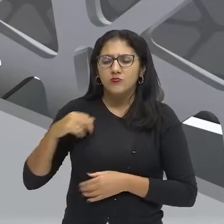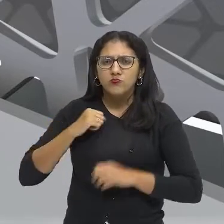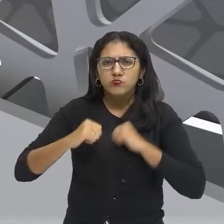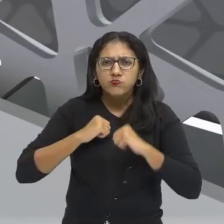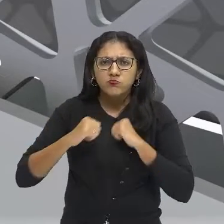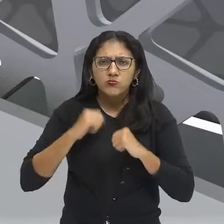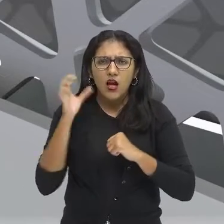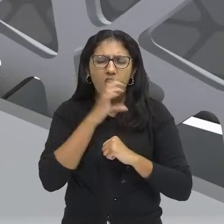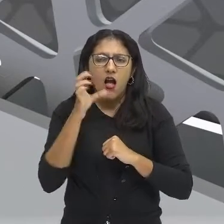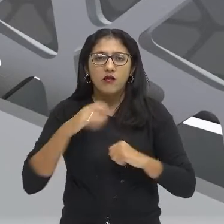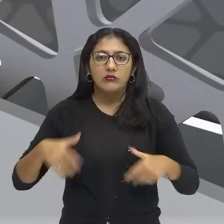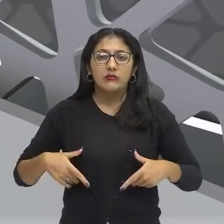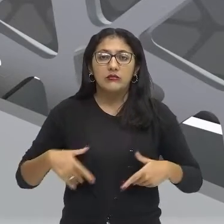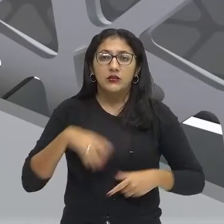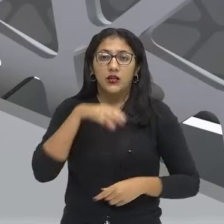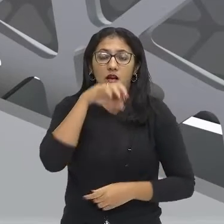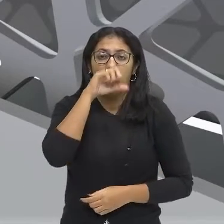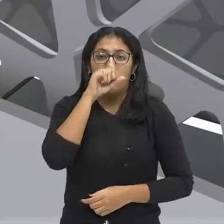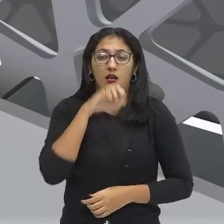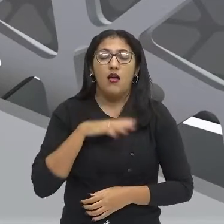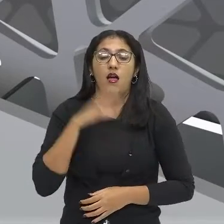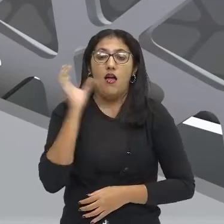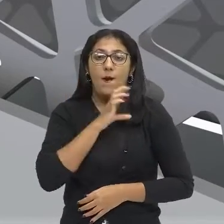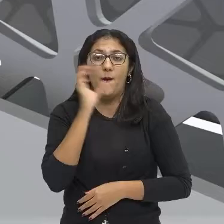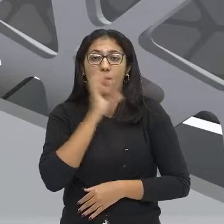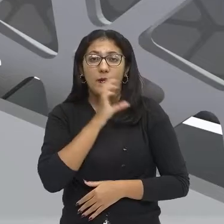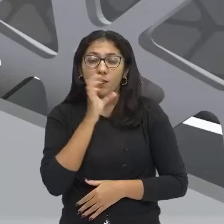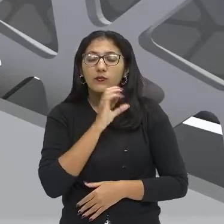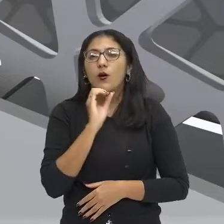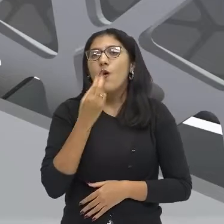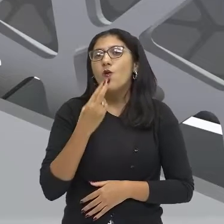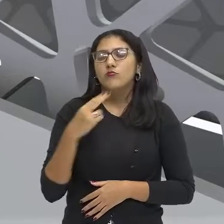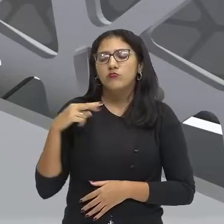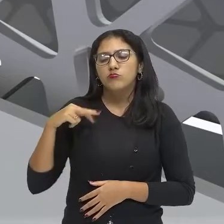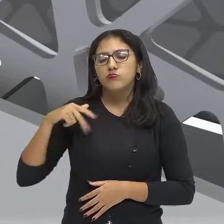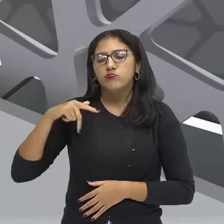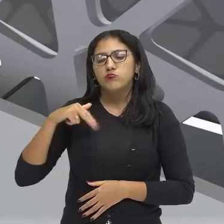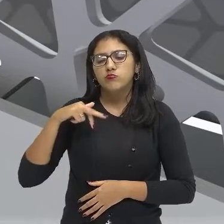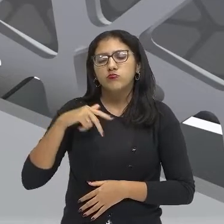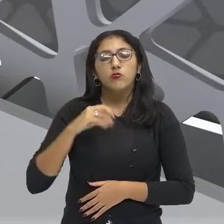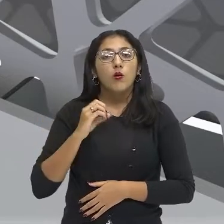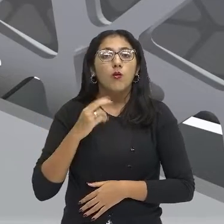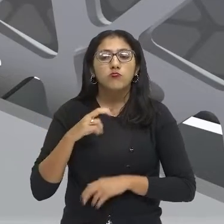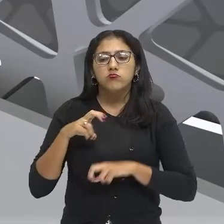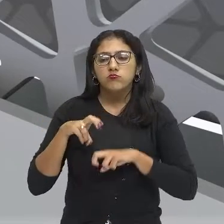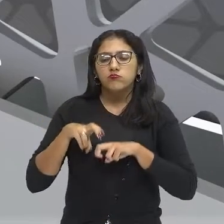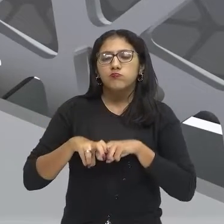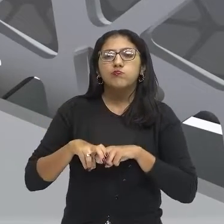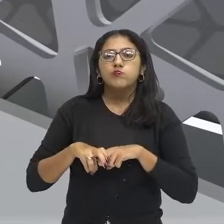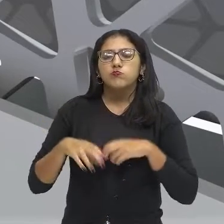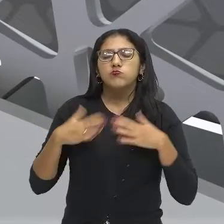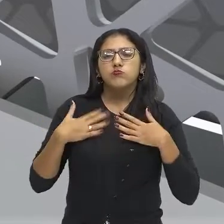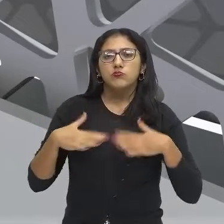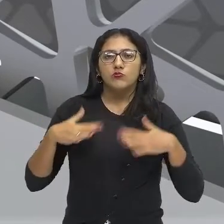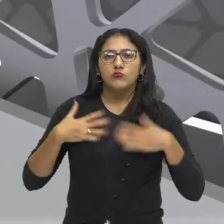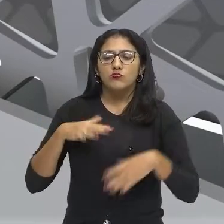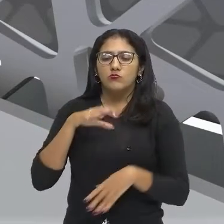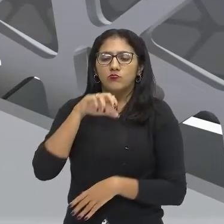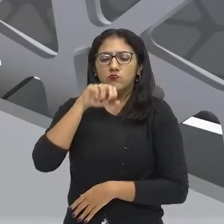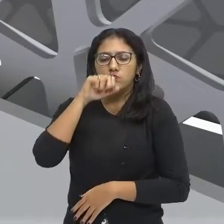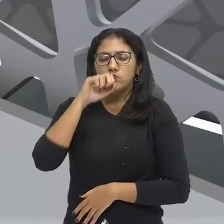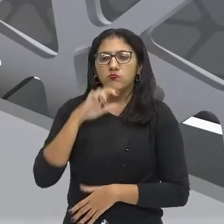a sua respiração fica mais veloz, ou se você está sentado, sua respiração fica mais lenta.